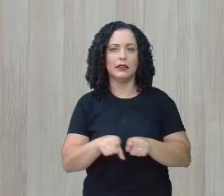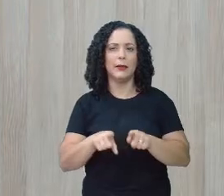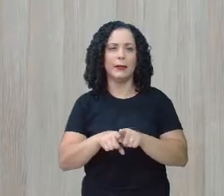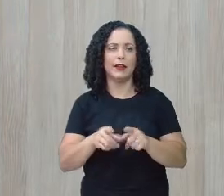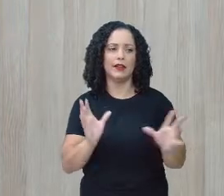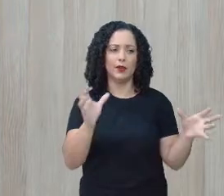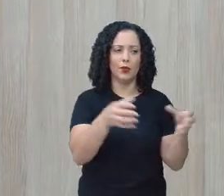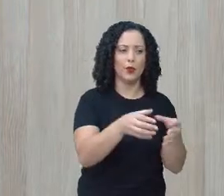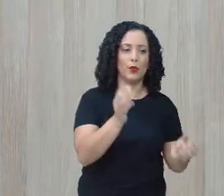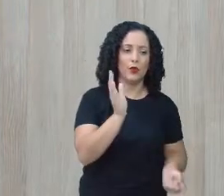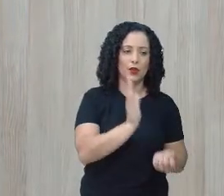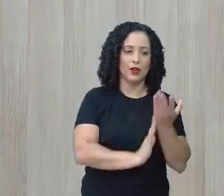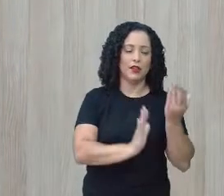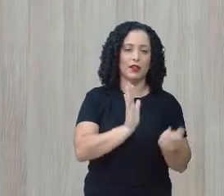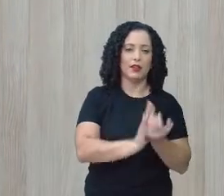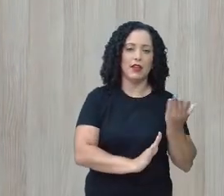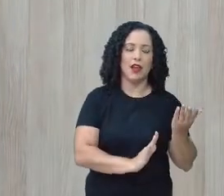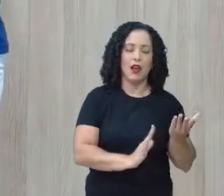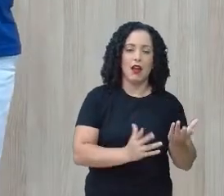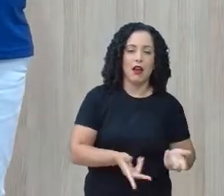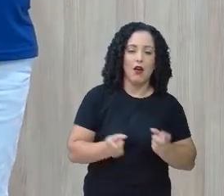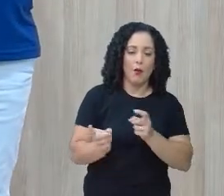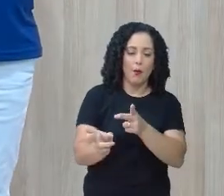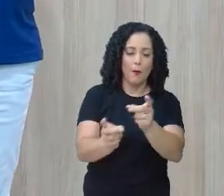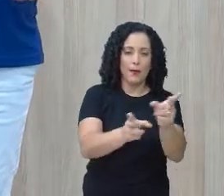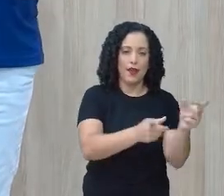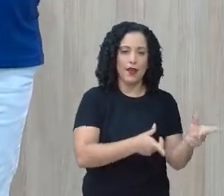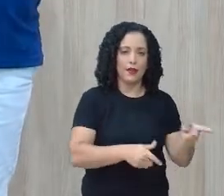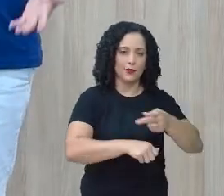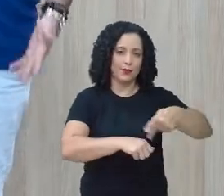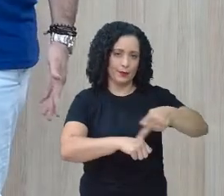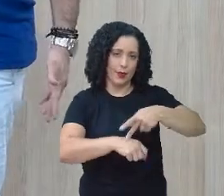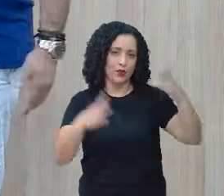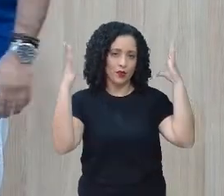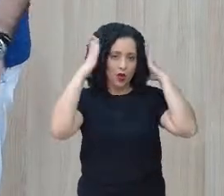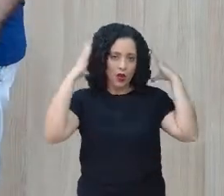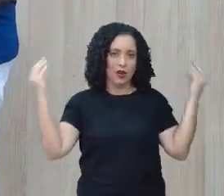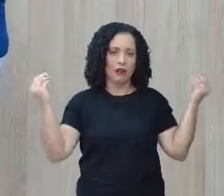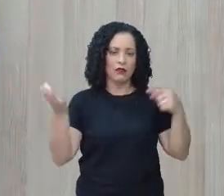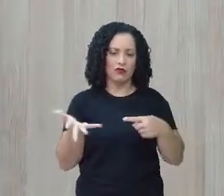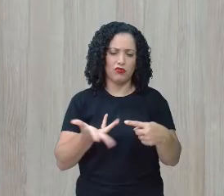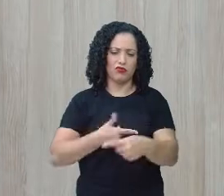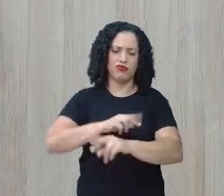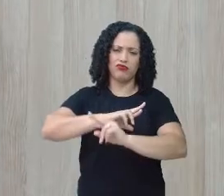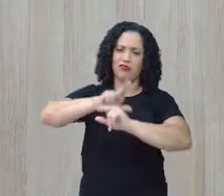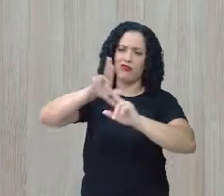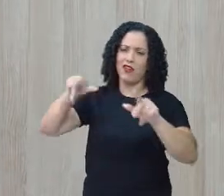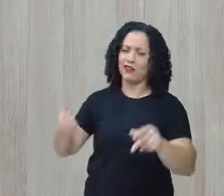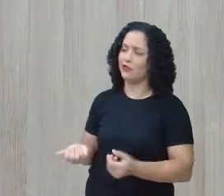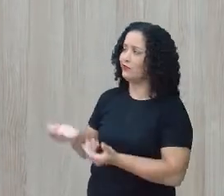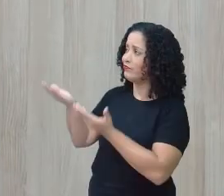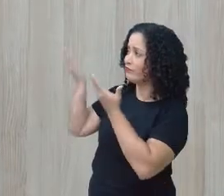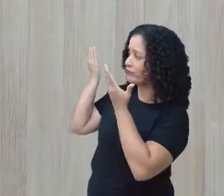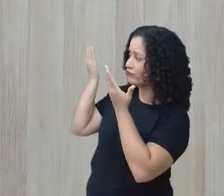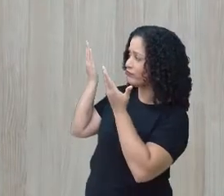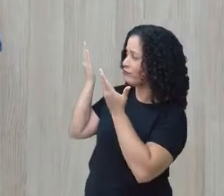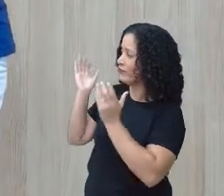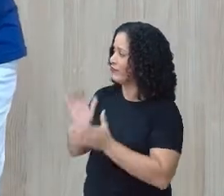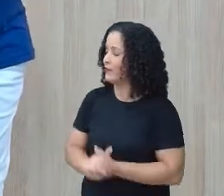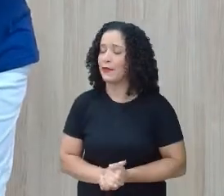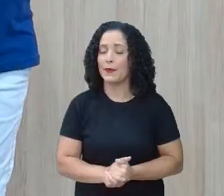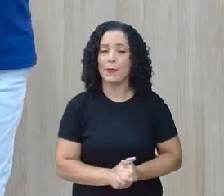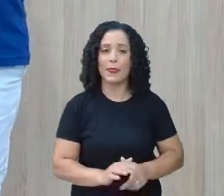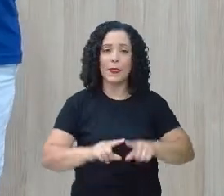criaram companhias de comércio, como foi o caso da Holanda, por exemplo. Então, eles tinham essas práticas, mas todas